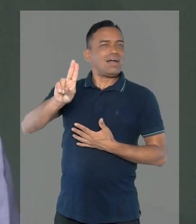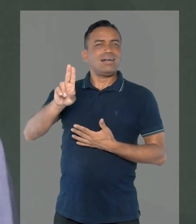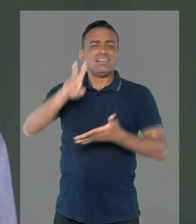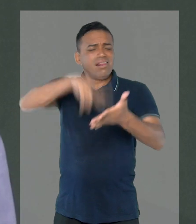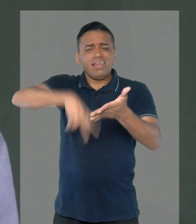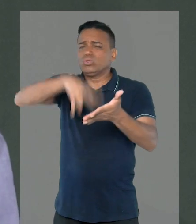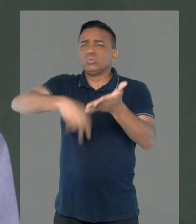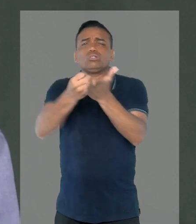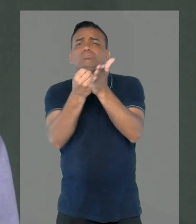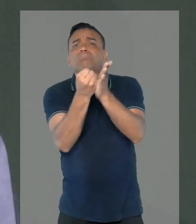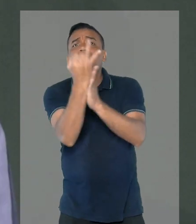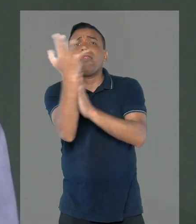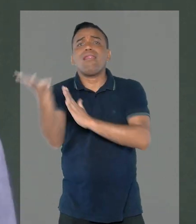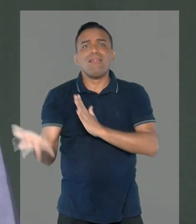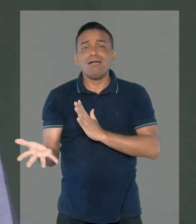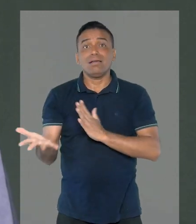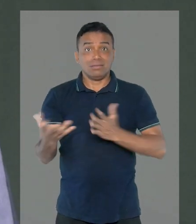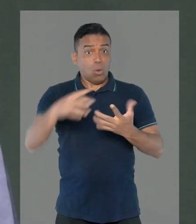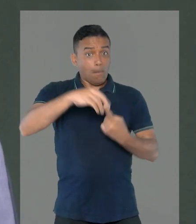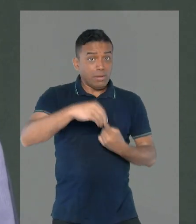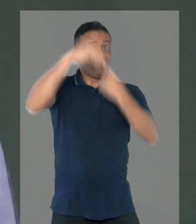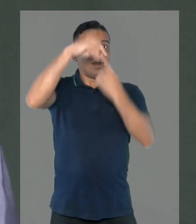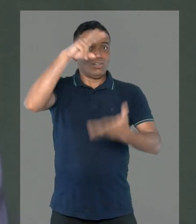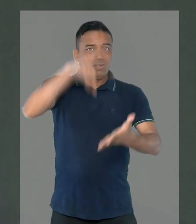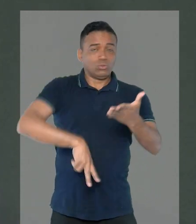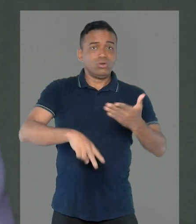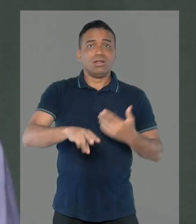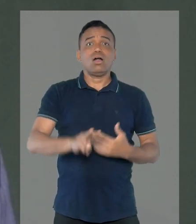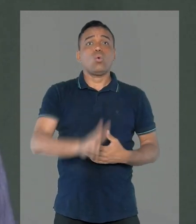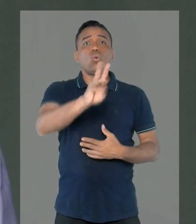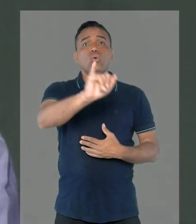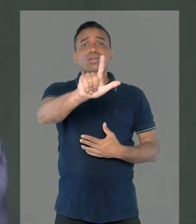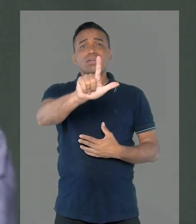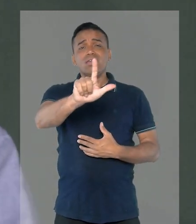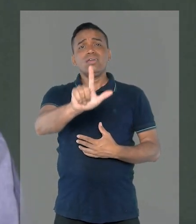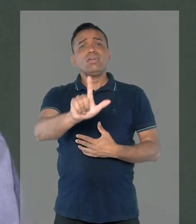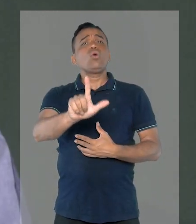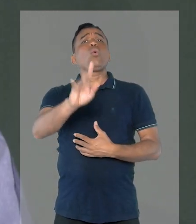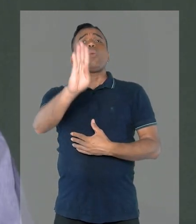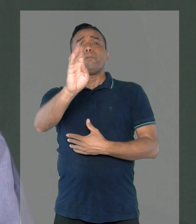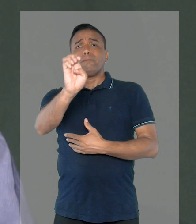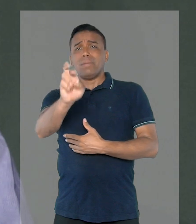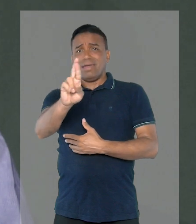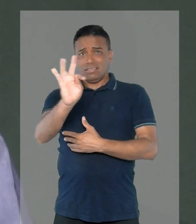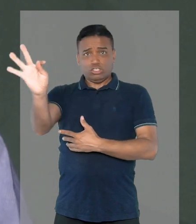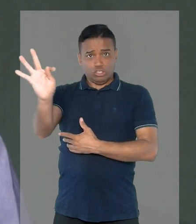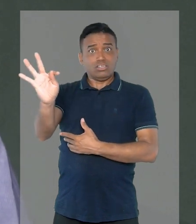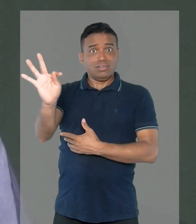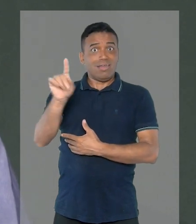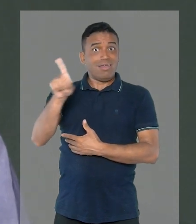muita leitura, né? Então, uma das leituras que eu tive o privilégio de ter foi o do Wilbert Salgueiro, que é atualmente meu supervisor de